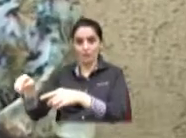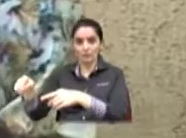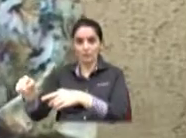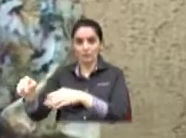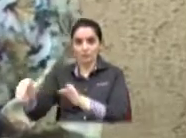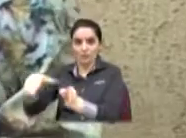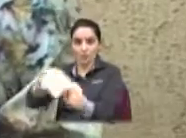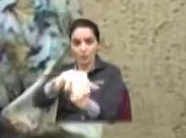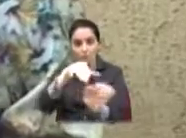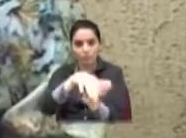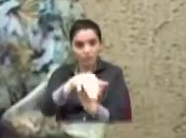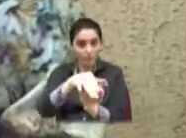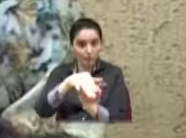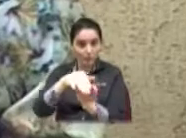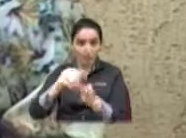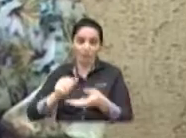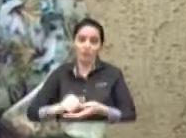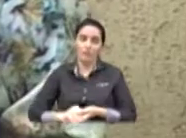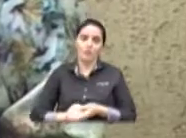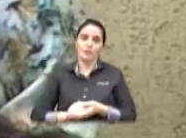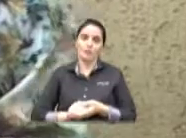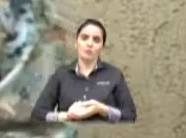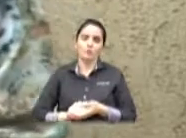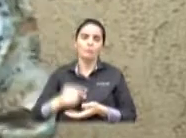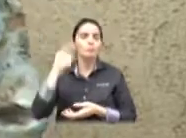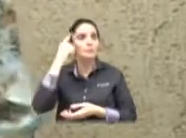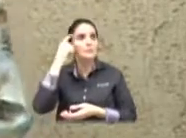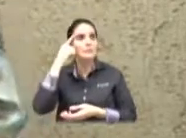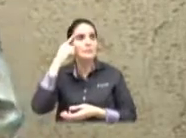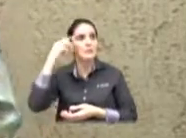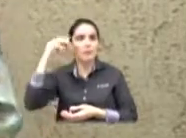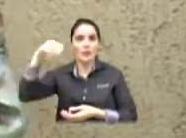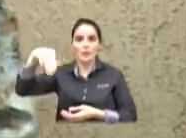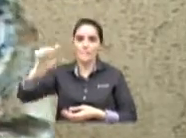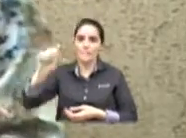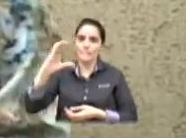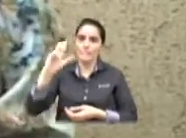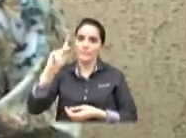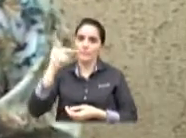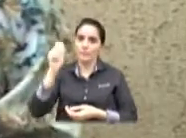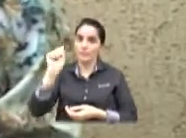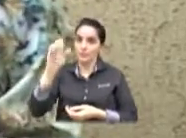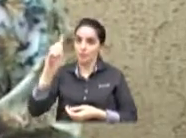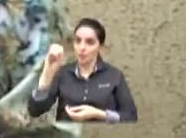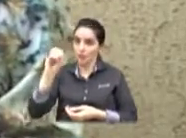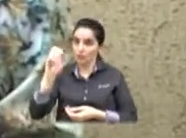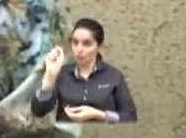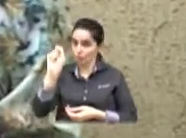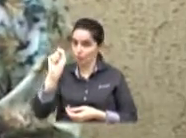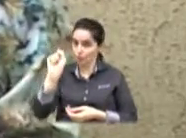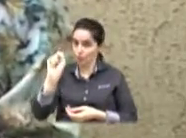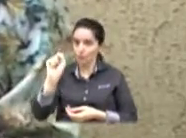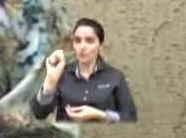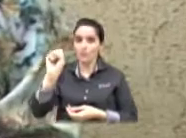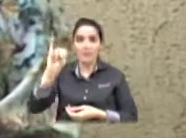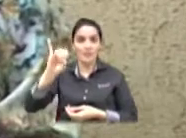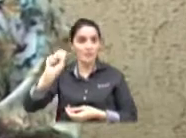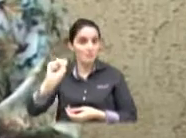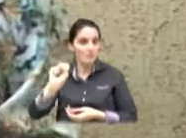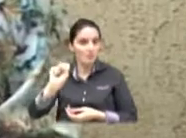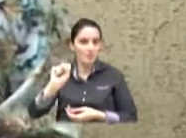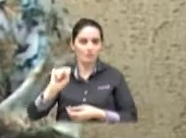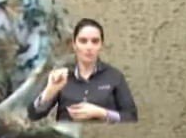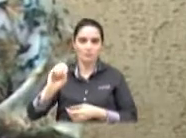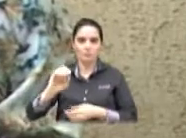machado de assis cora coralina 7 onde além do